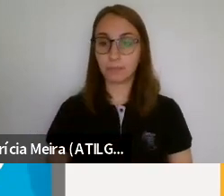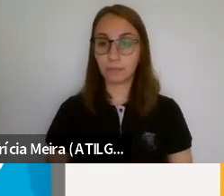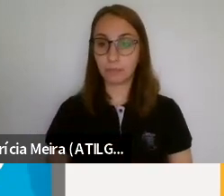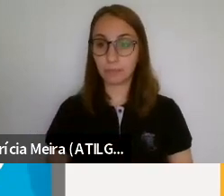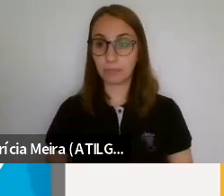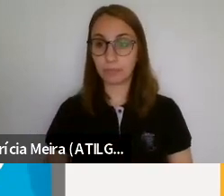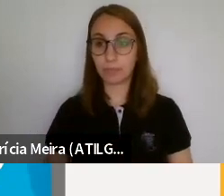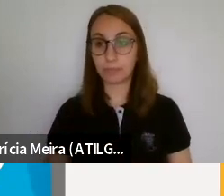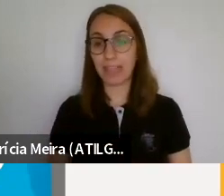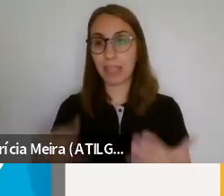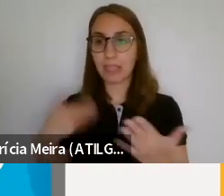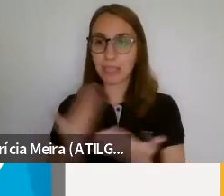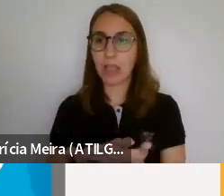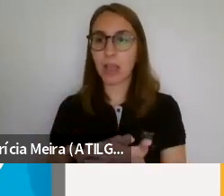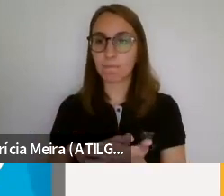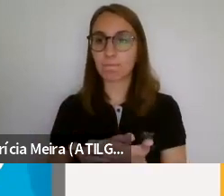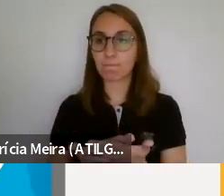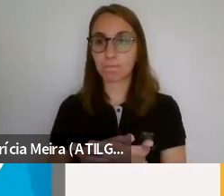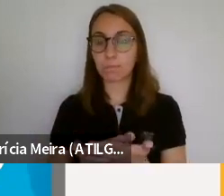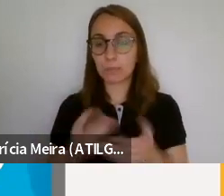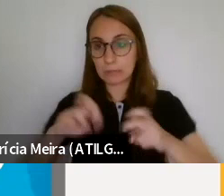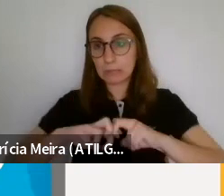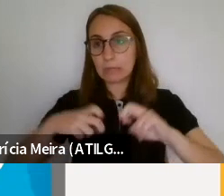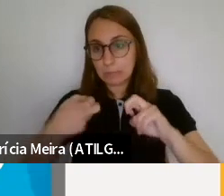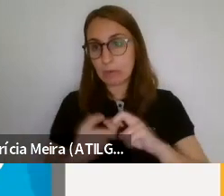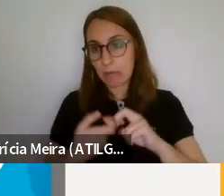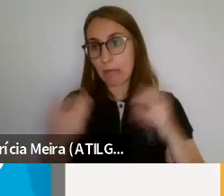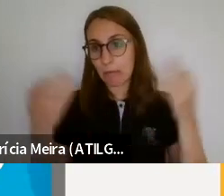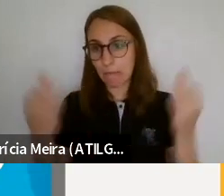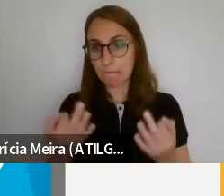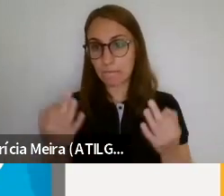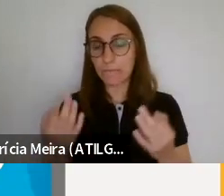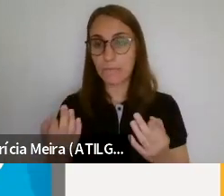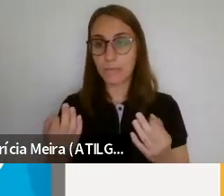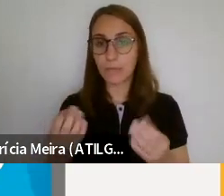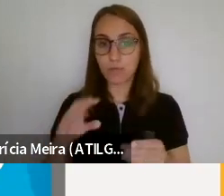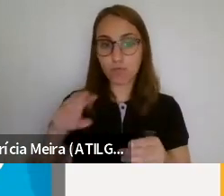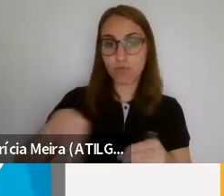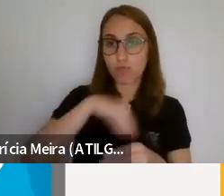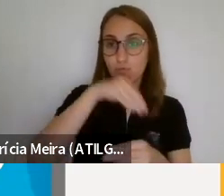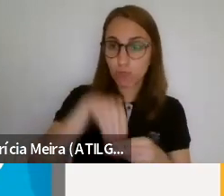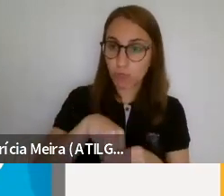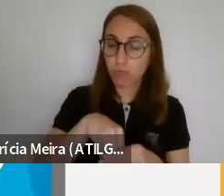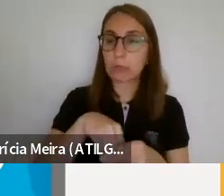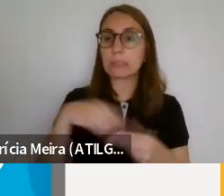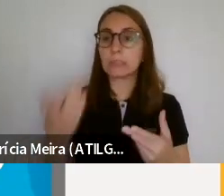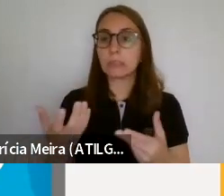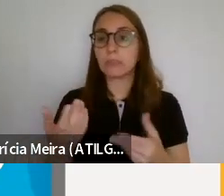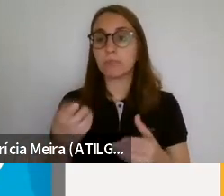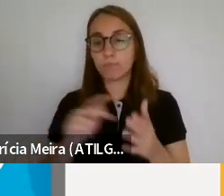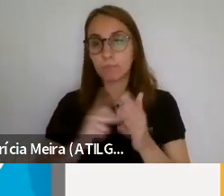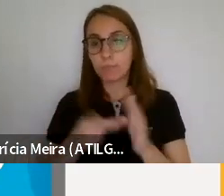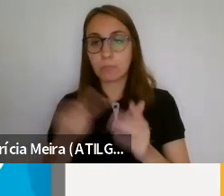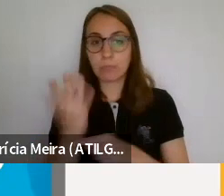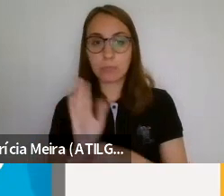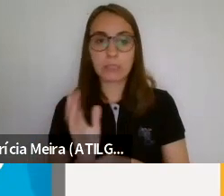e torna isso também bastante gravoso. Os conteúdos digitais utilizados podem incluir textos, imagens, fotografias,